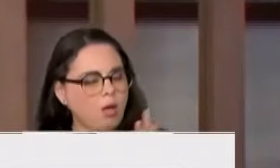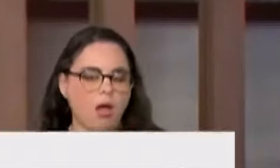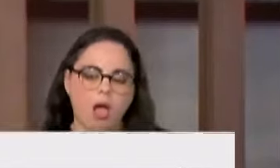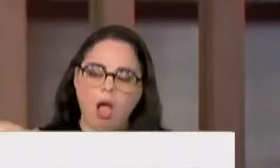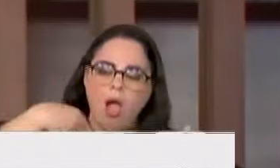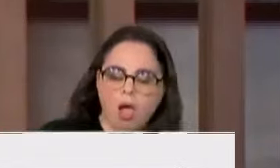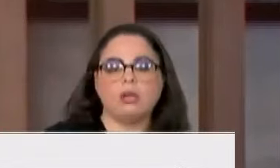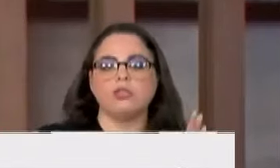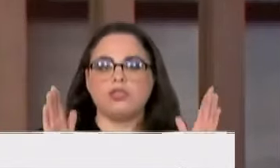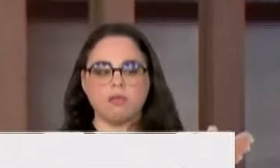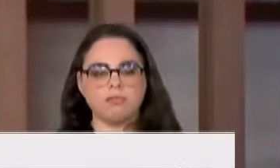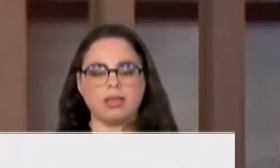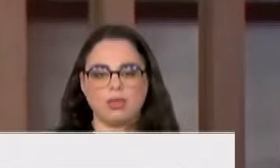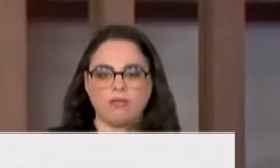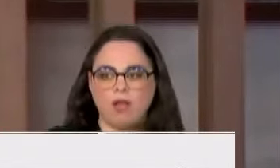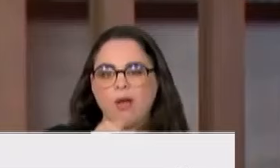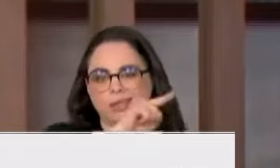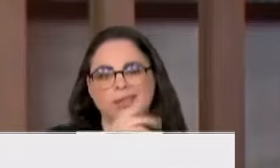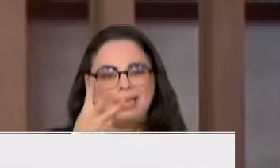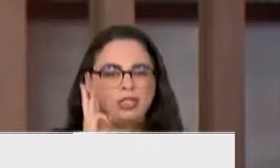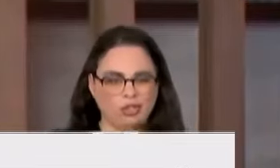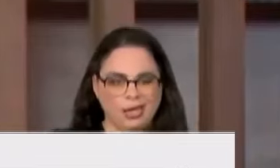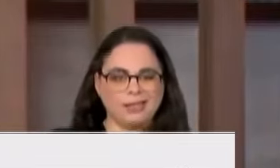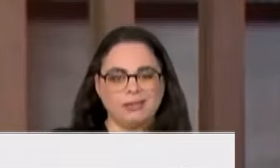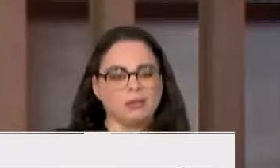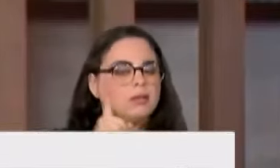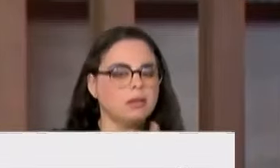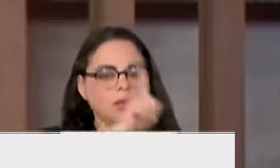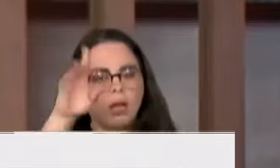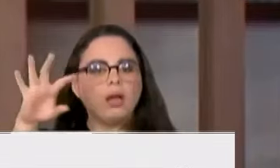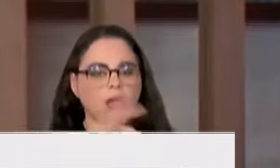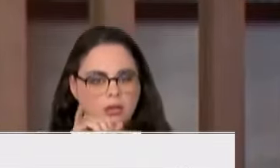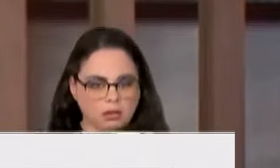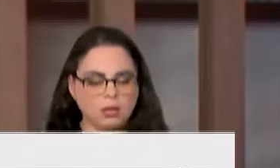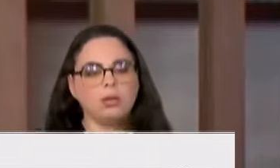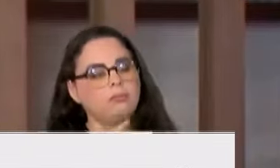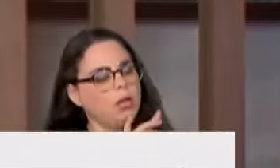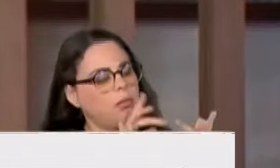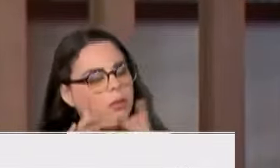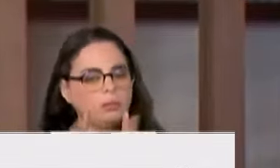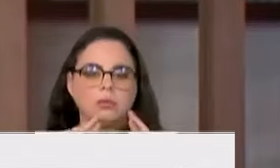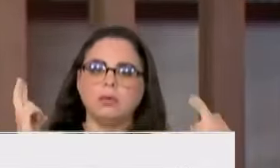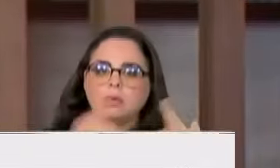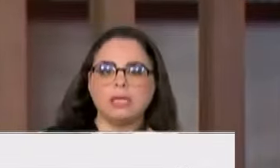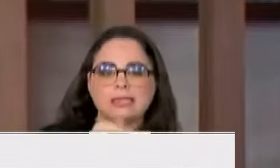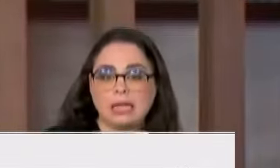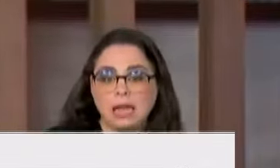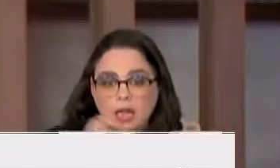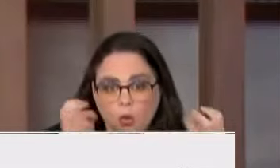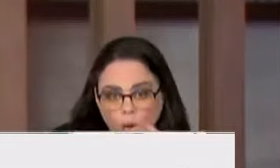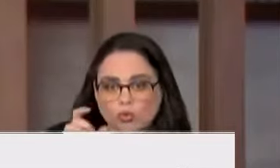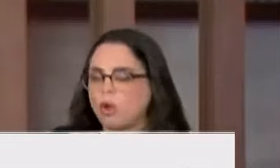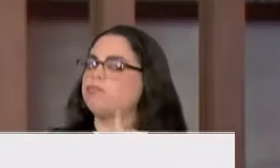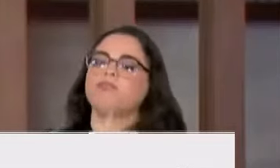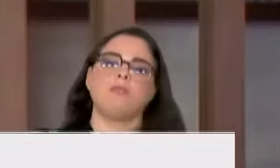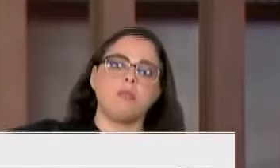no curto período que esteve em Nova York, de 3 dias, teve inúmeros contatos e reuniões, não só com o secretário-geral da ONU, mas com